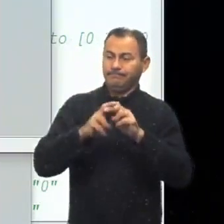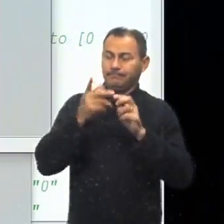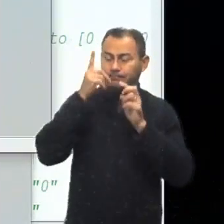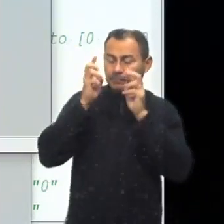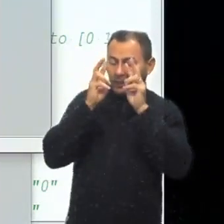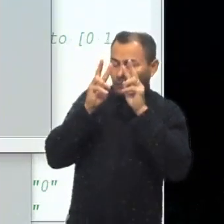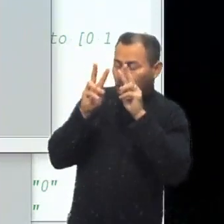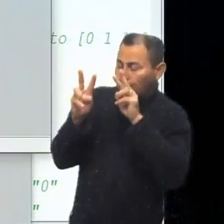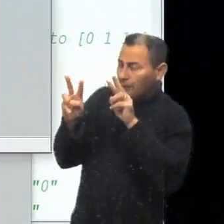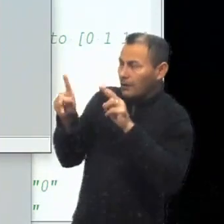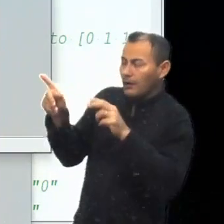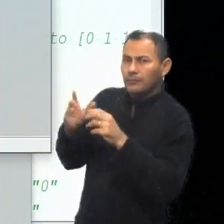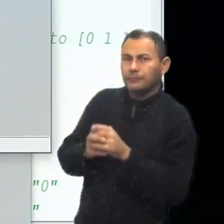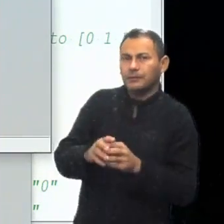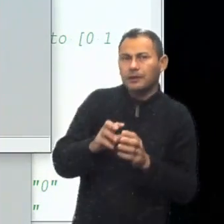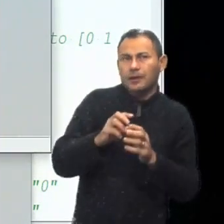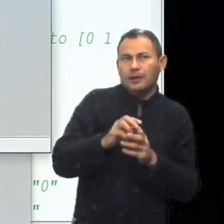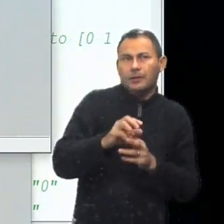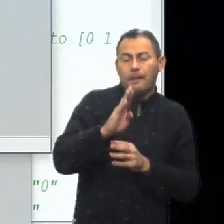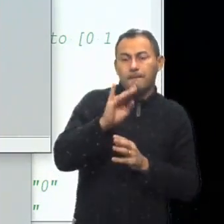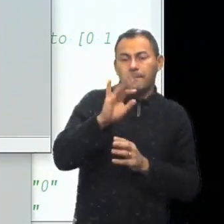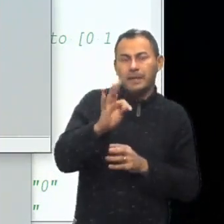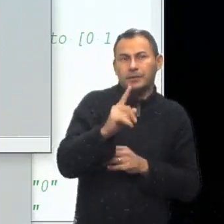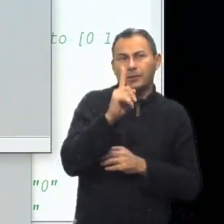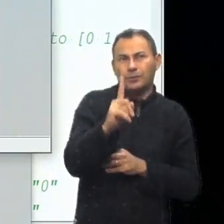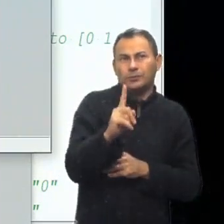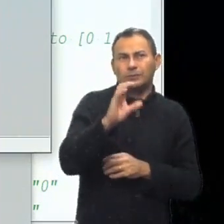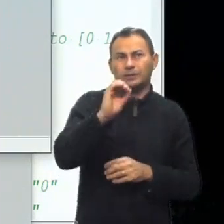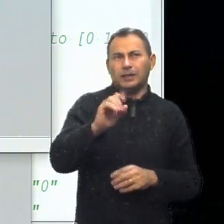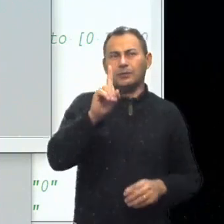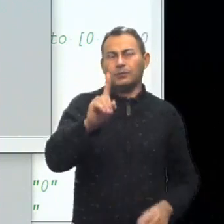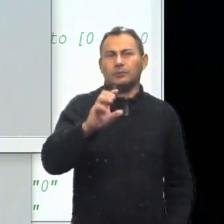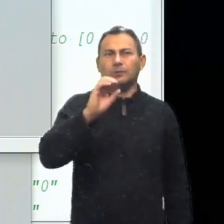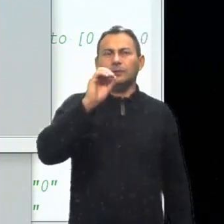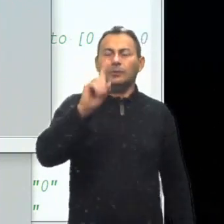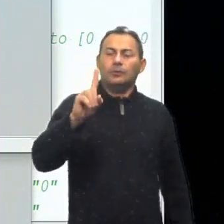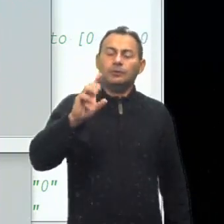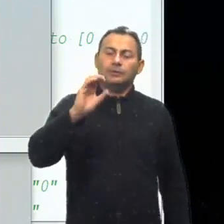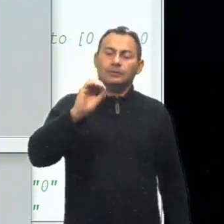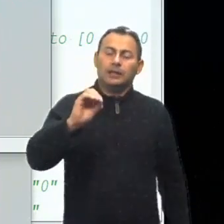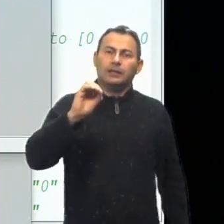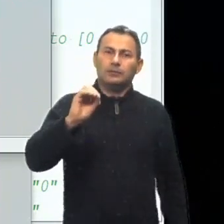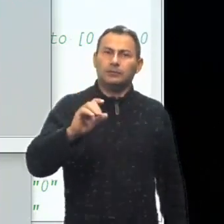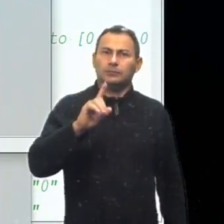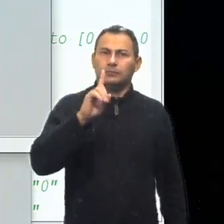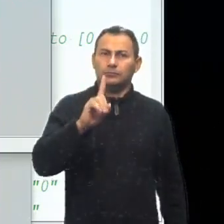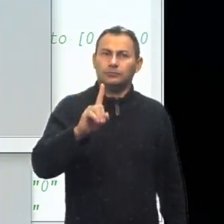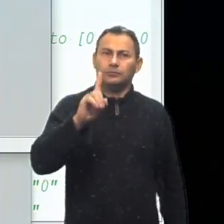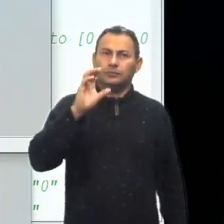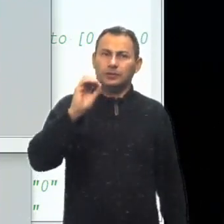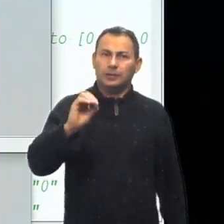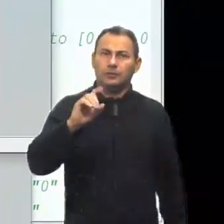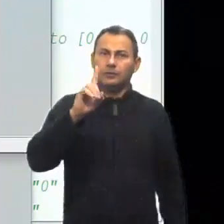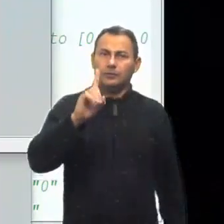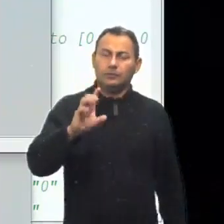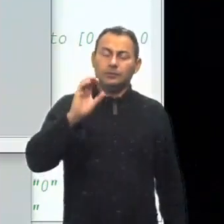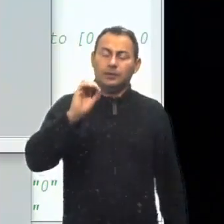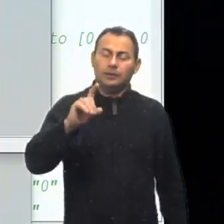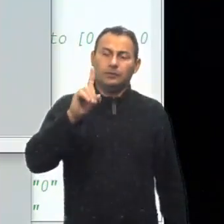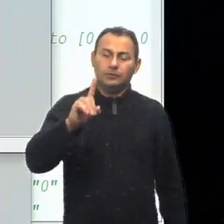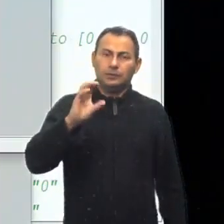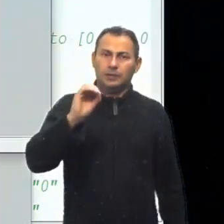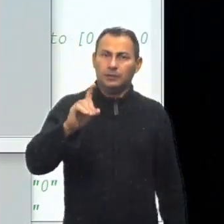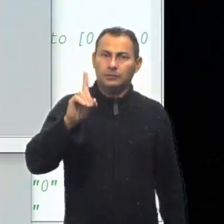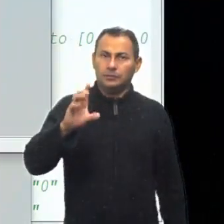Consegue ver a variação. Vários bits. 1, 0, 1, 1, 0, 1, 0, 1, 0,